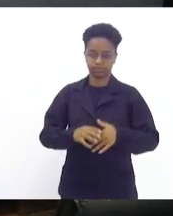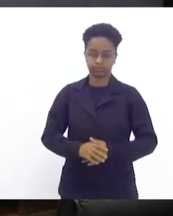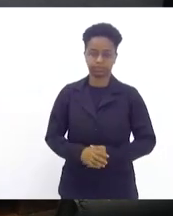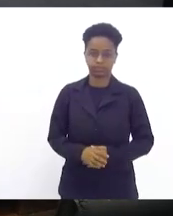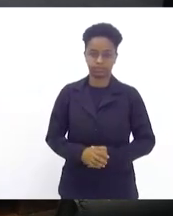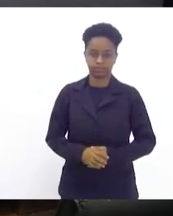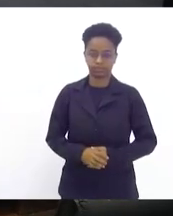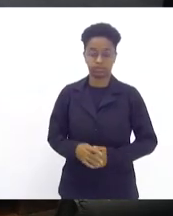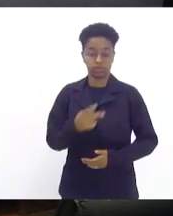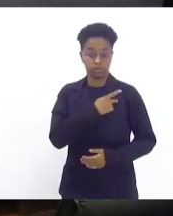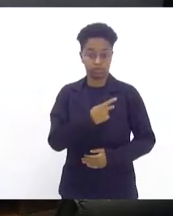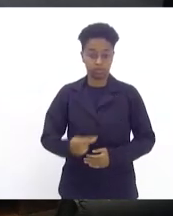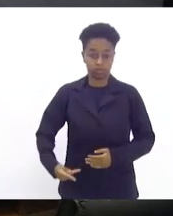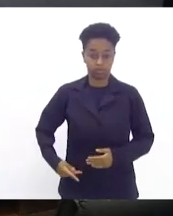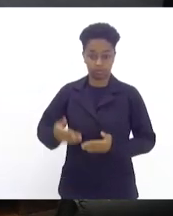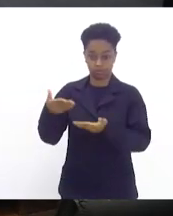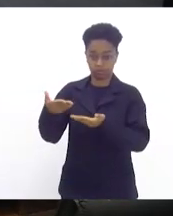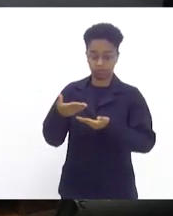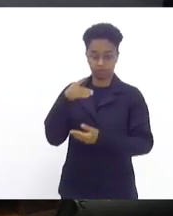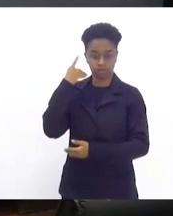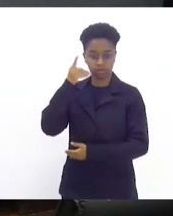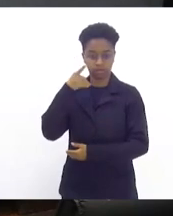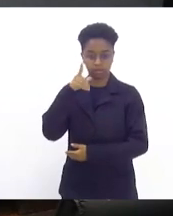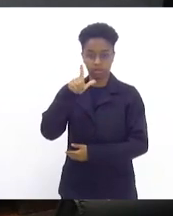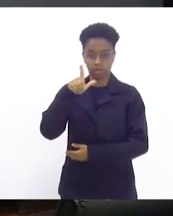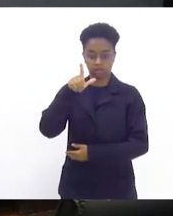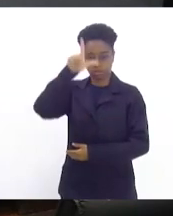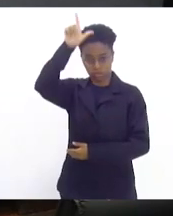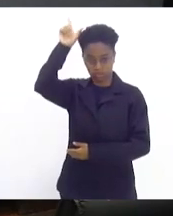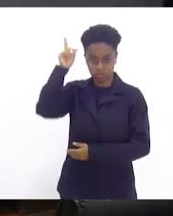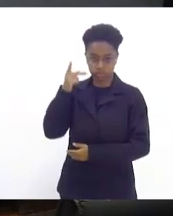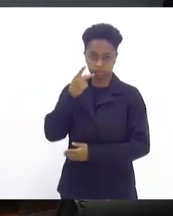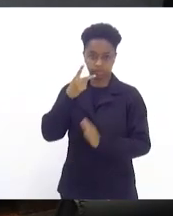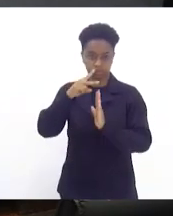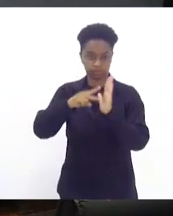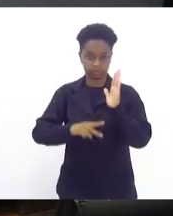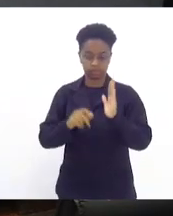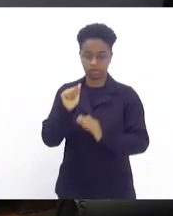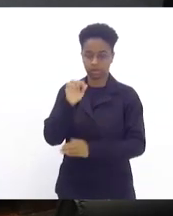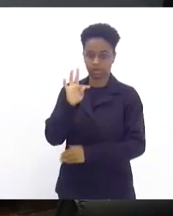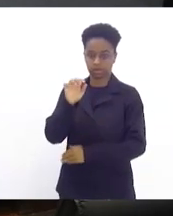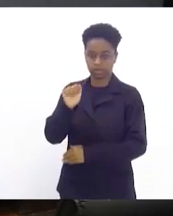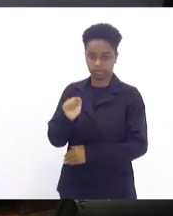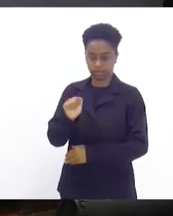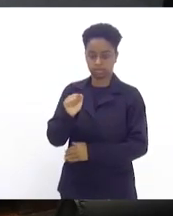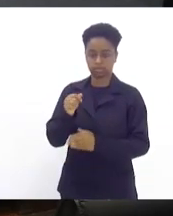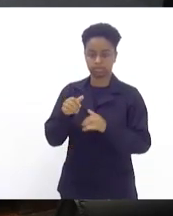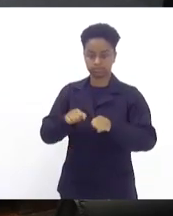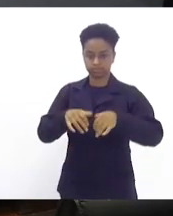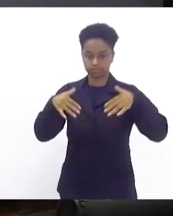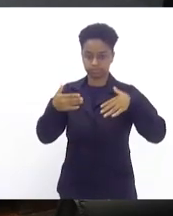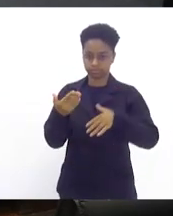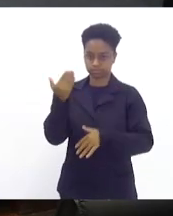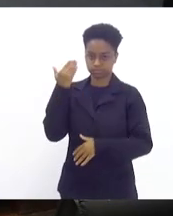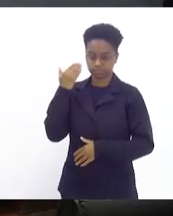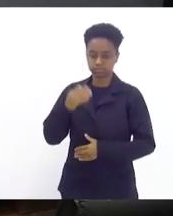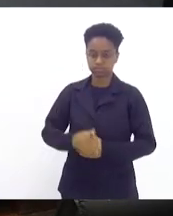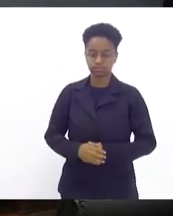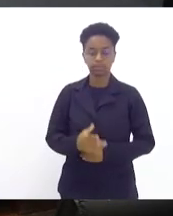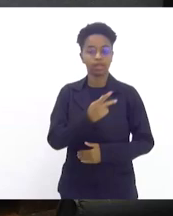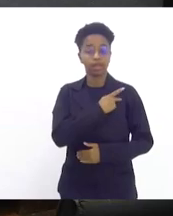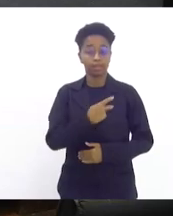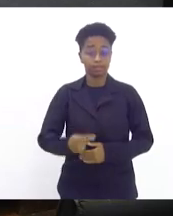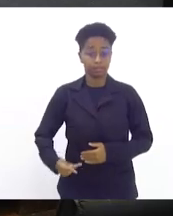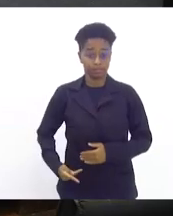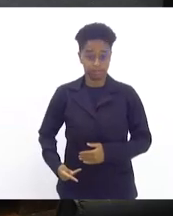a presidência que convido o senhor Deputado Luiz Paulo para fazer a leitura da ata da sessão anterior senhor